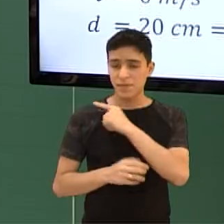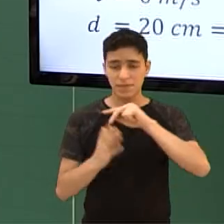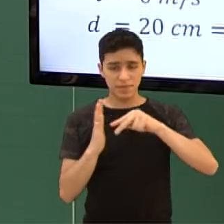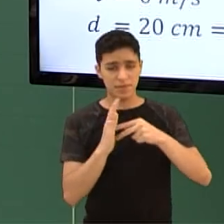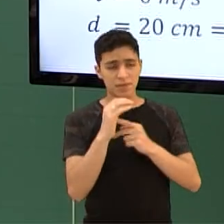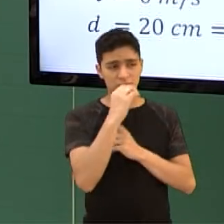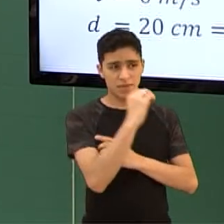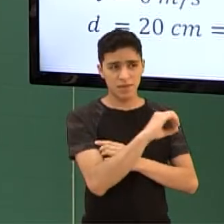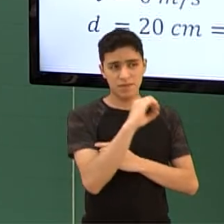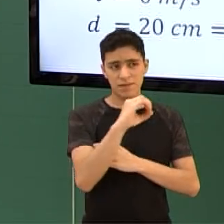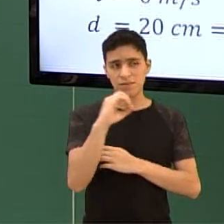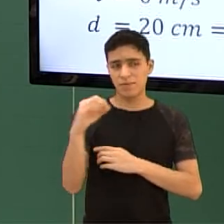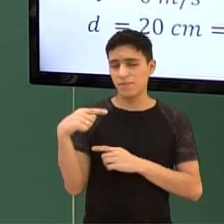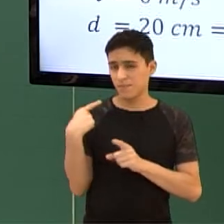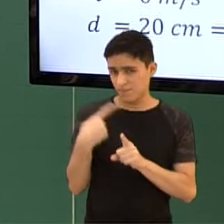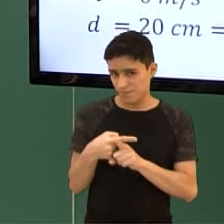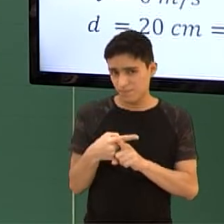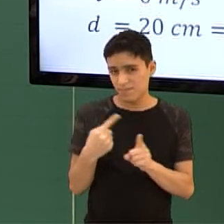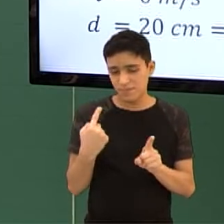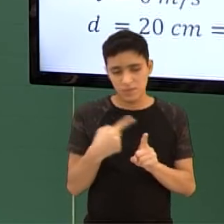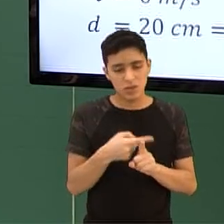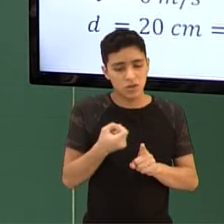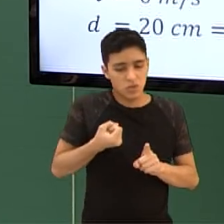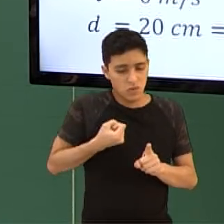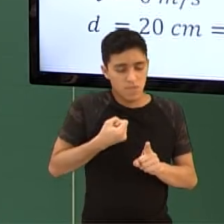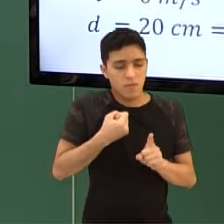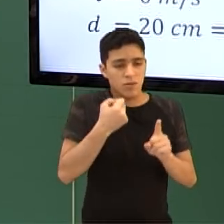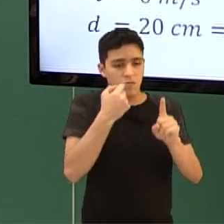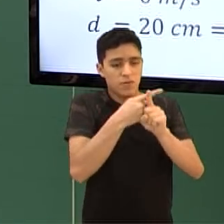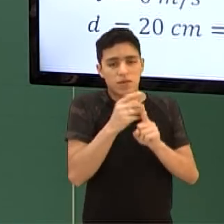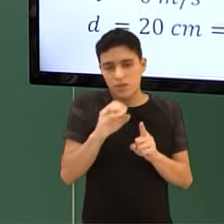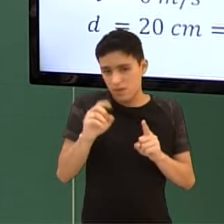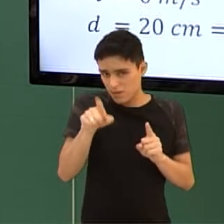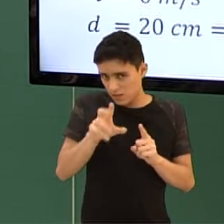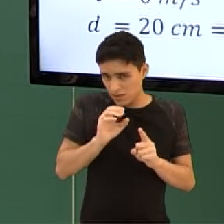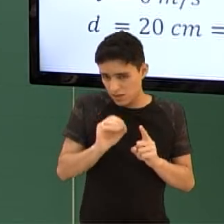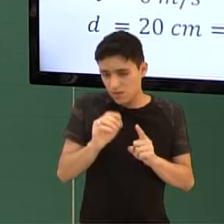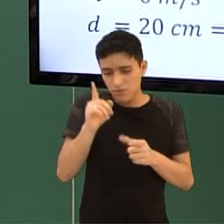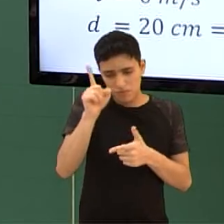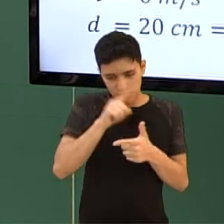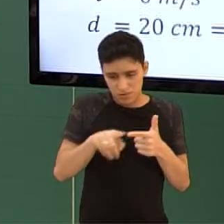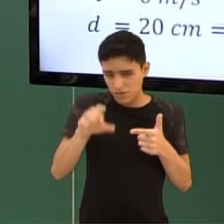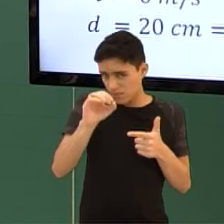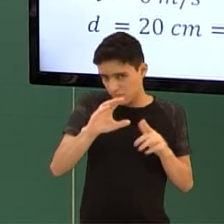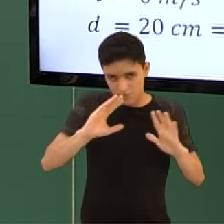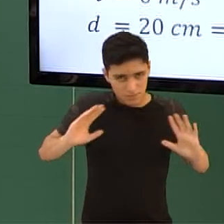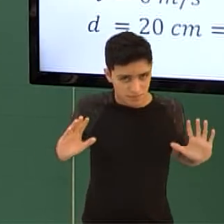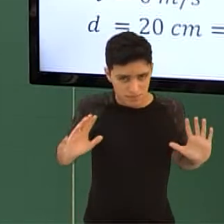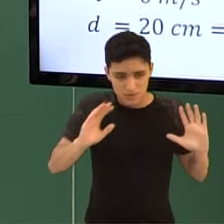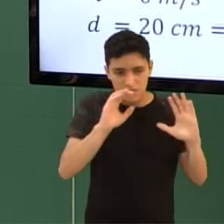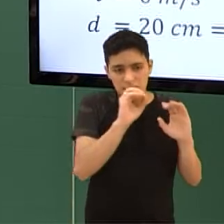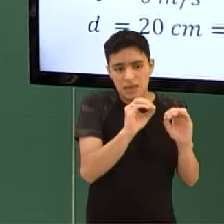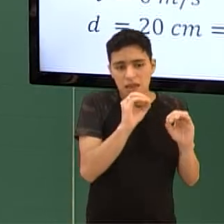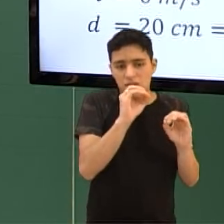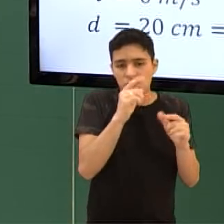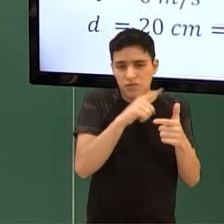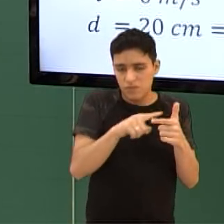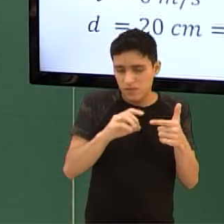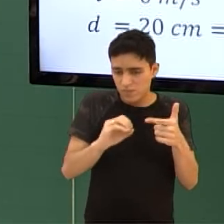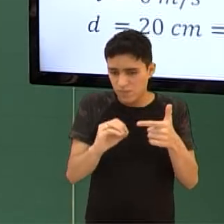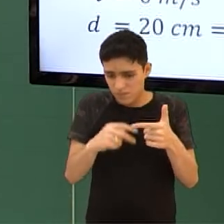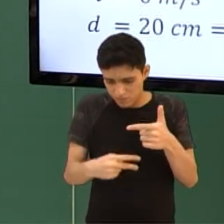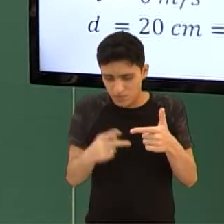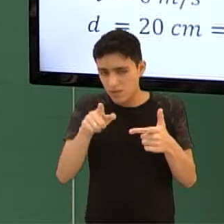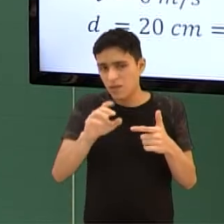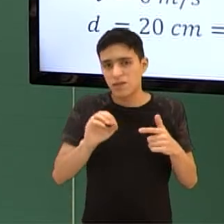zero, né? Porque o número multiplicado por zero é zero, certo? Dividido por zero, né? Dividido o número zero dividido por 2, também